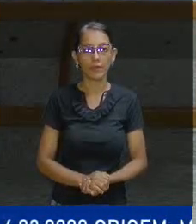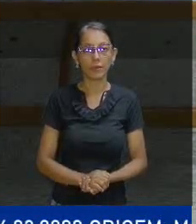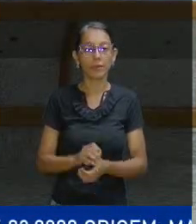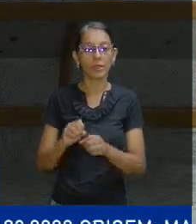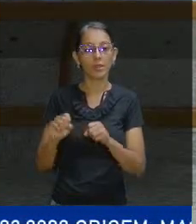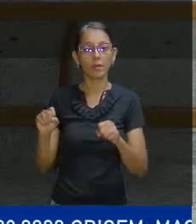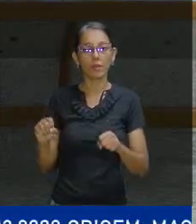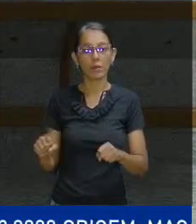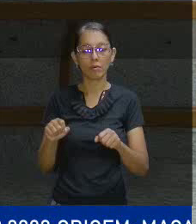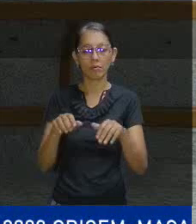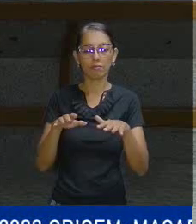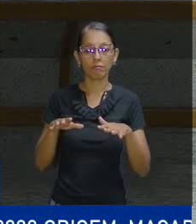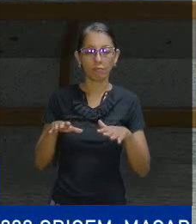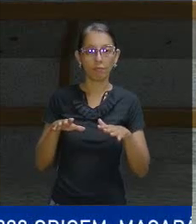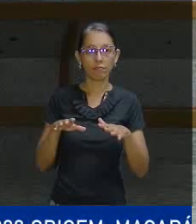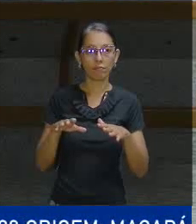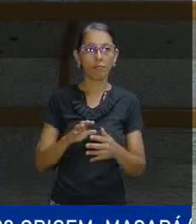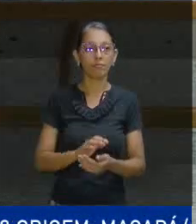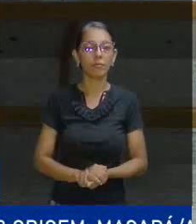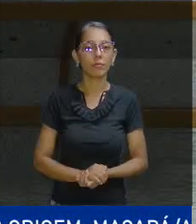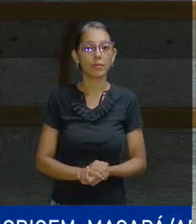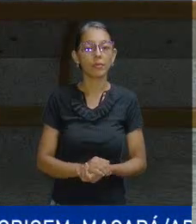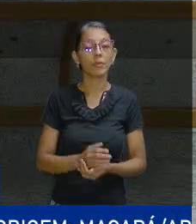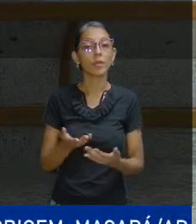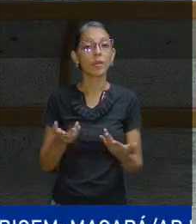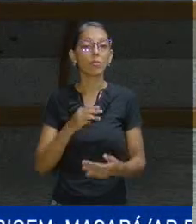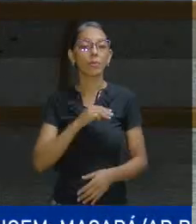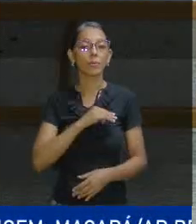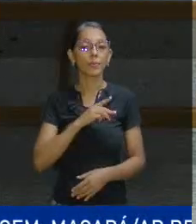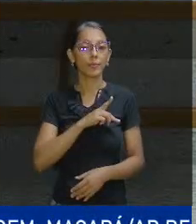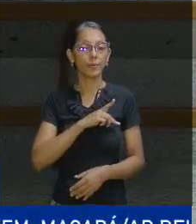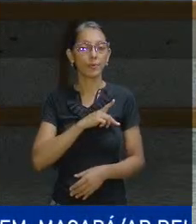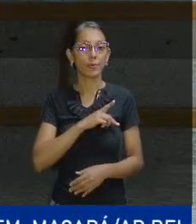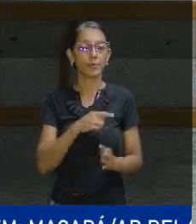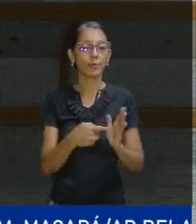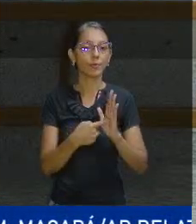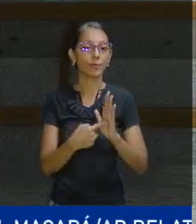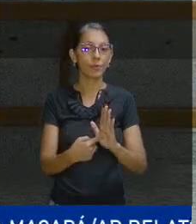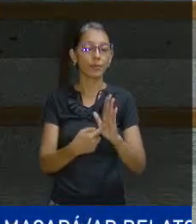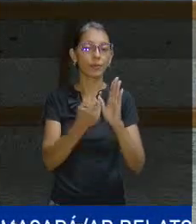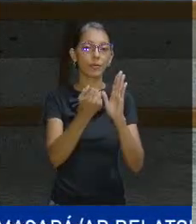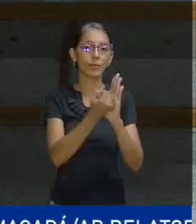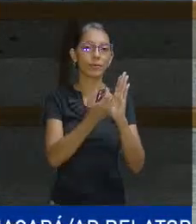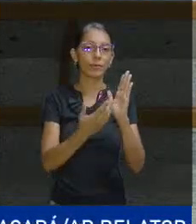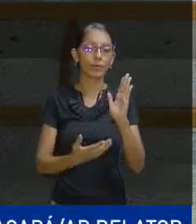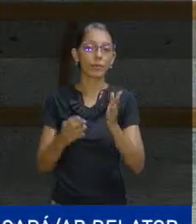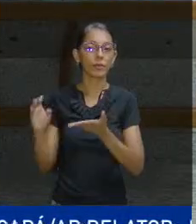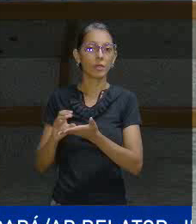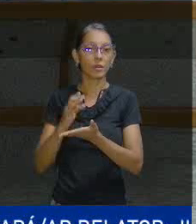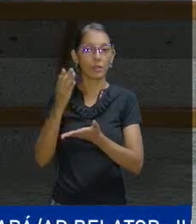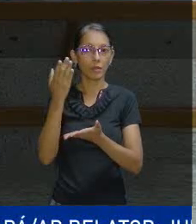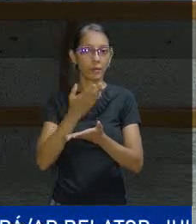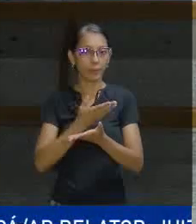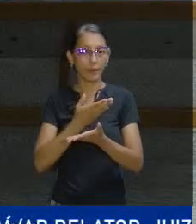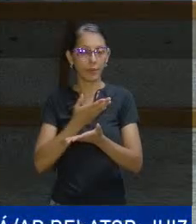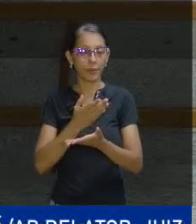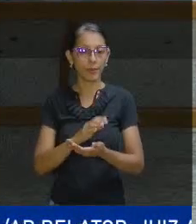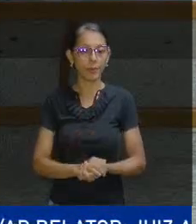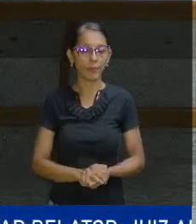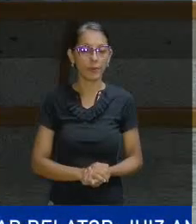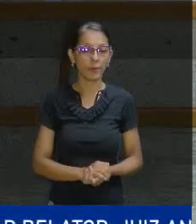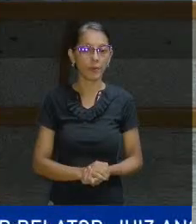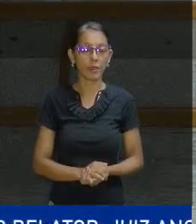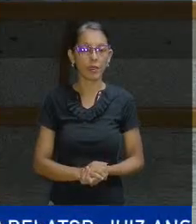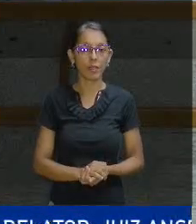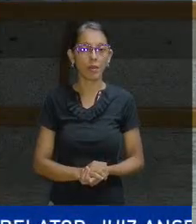aqui presentes. Com a palavra, a procuradora regional eleitoral apresentou embargos de declaração nesta prestação de contas, excelências, apenas